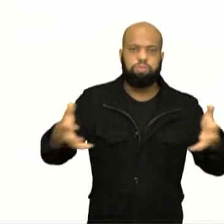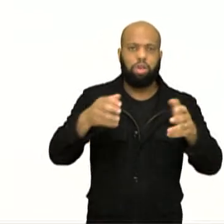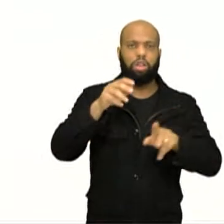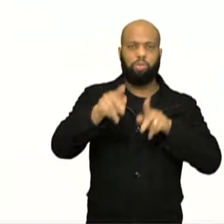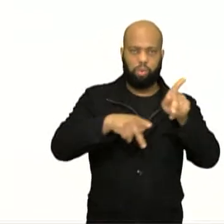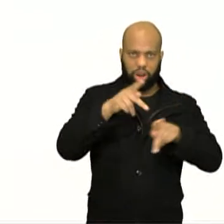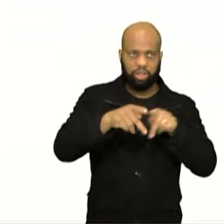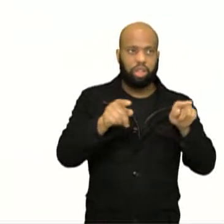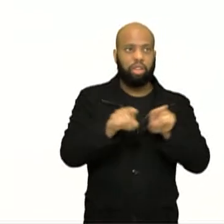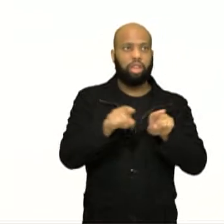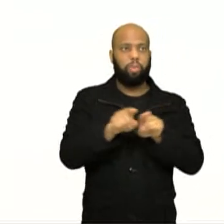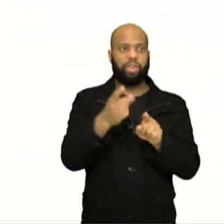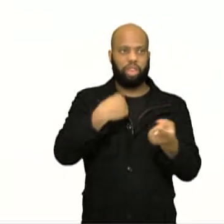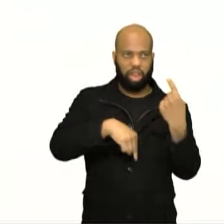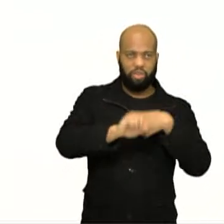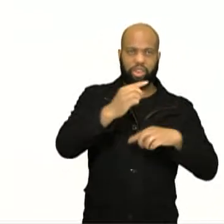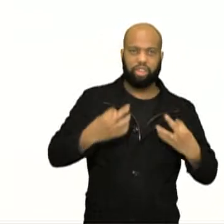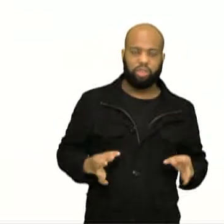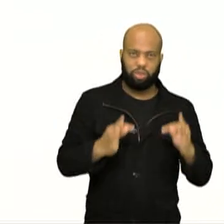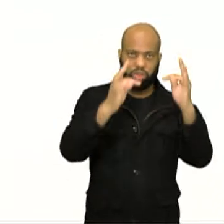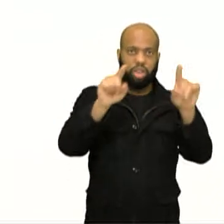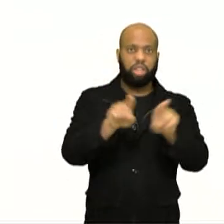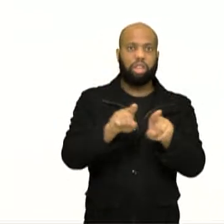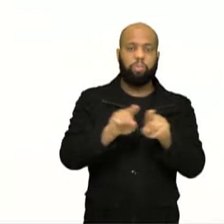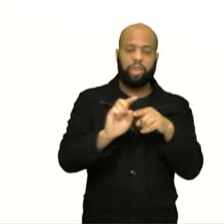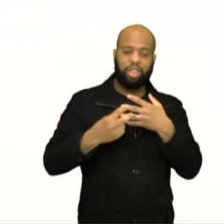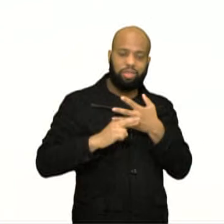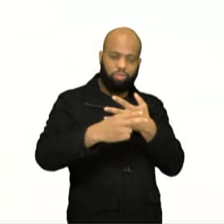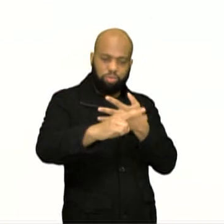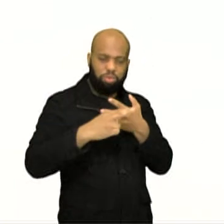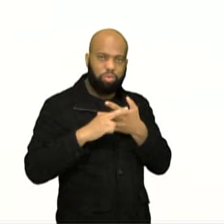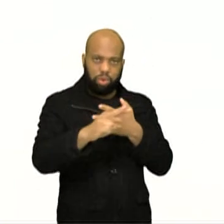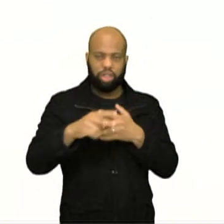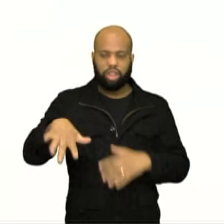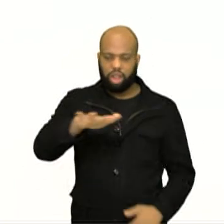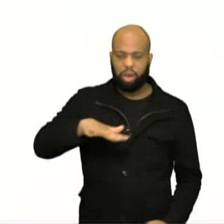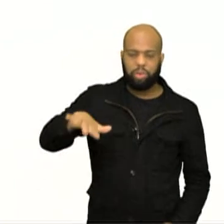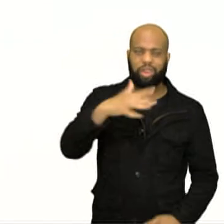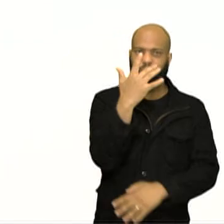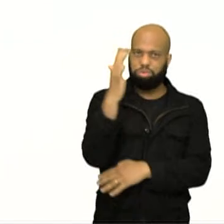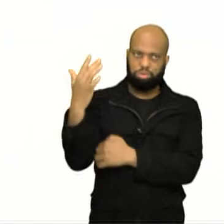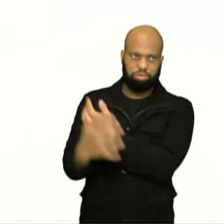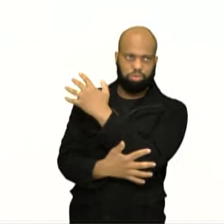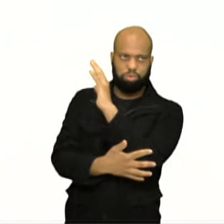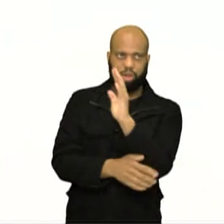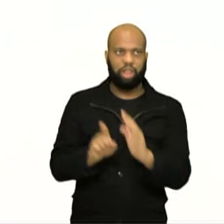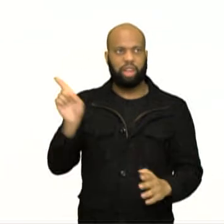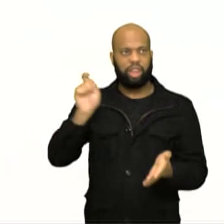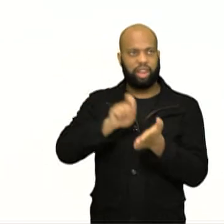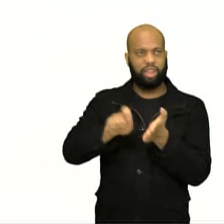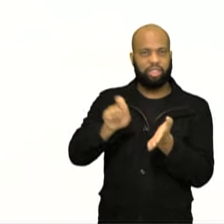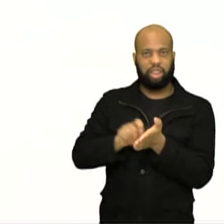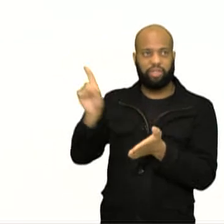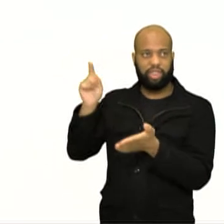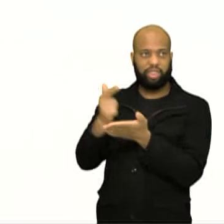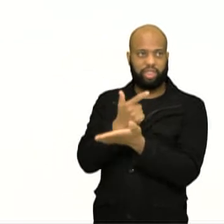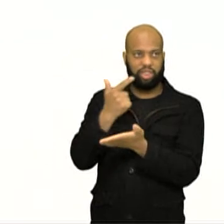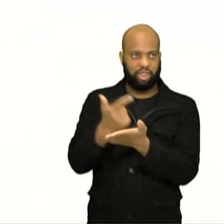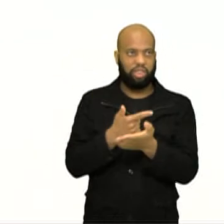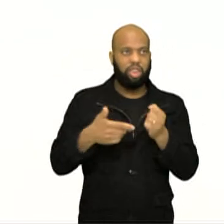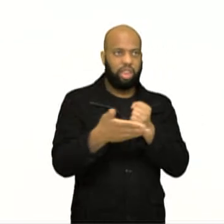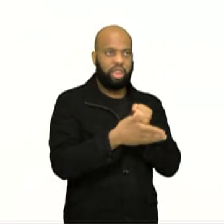os impactos das nossas ações no meio ambiente. Ele escreve esse livro aqui, O